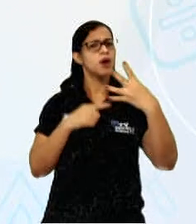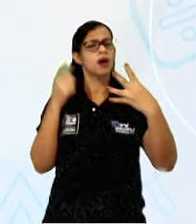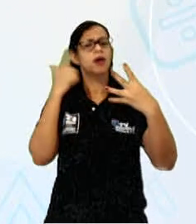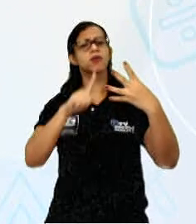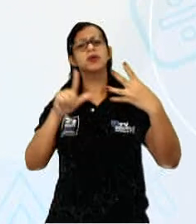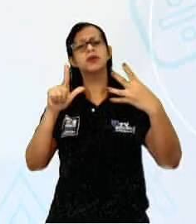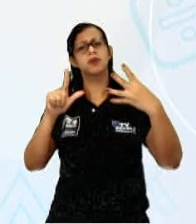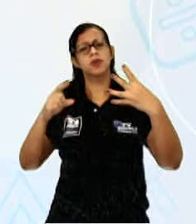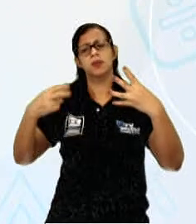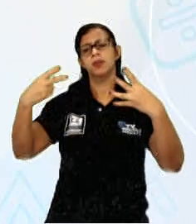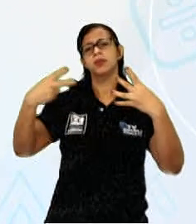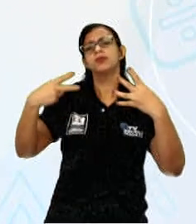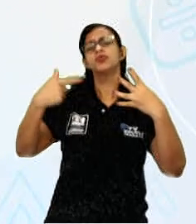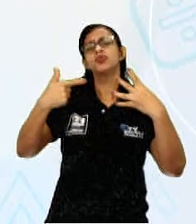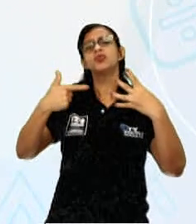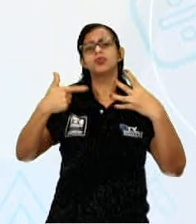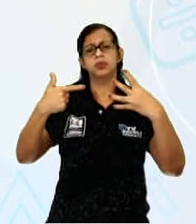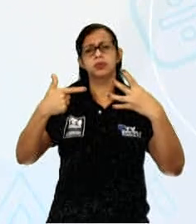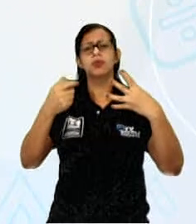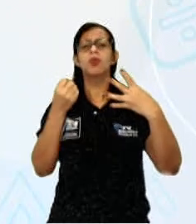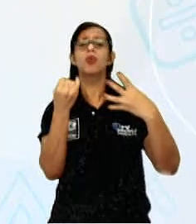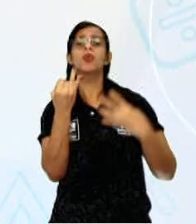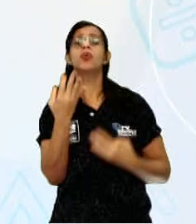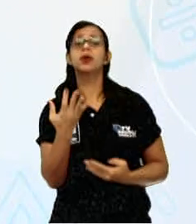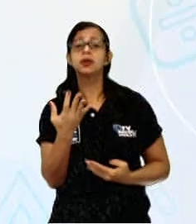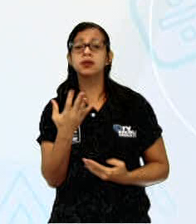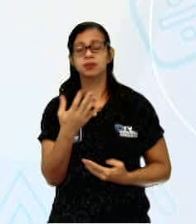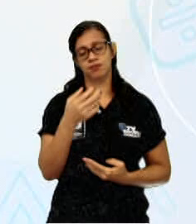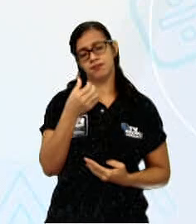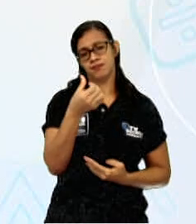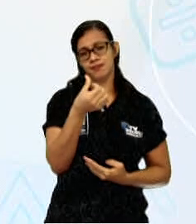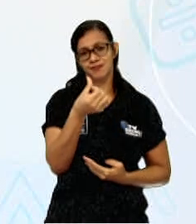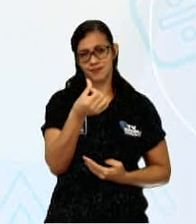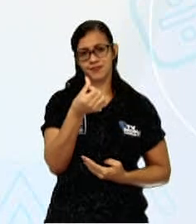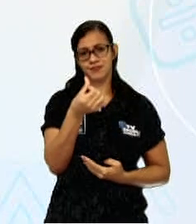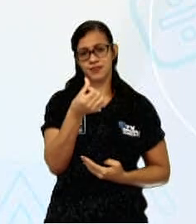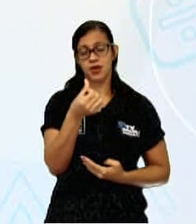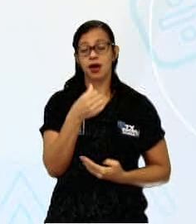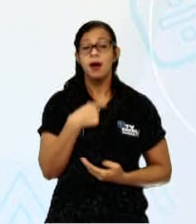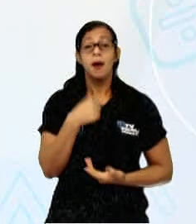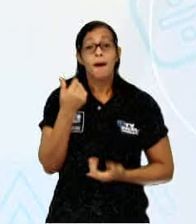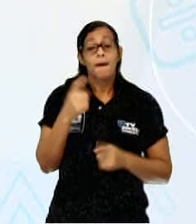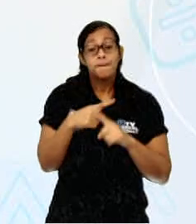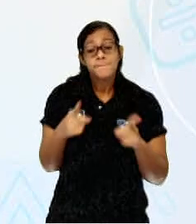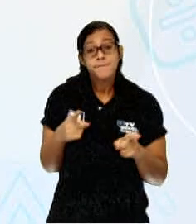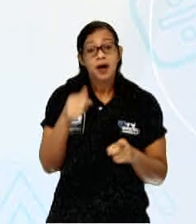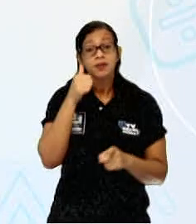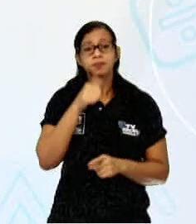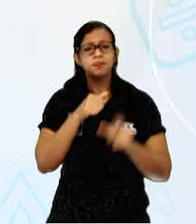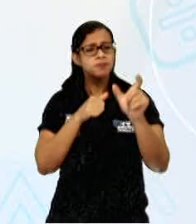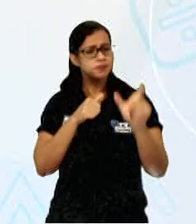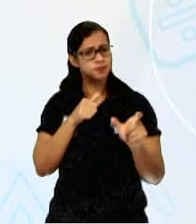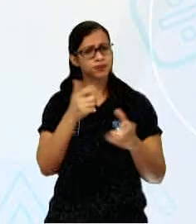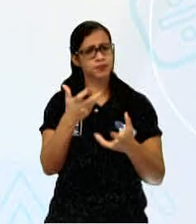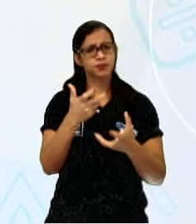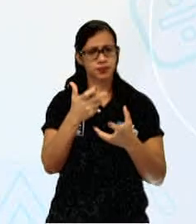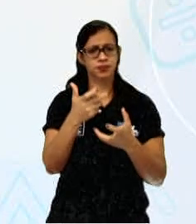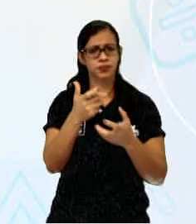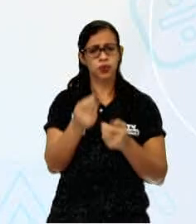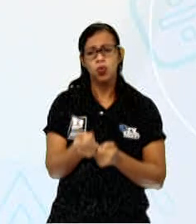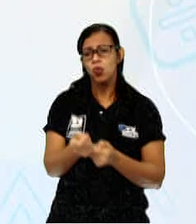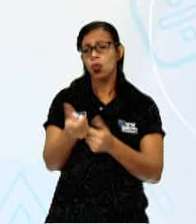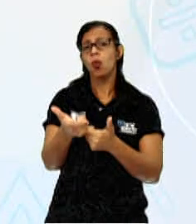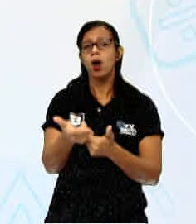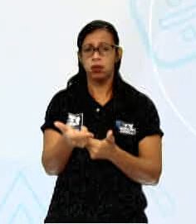ficou com 6 bonecas Oi Letícia decidiu doar duas bonecas com quantas bonecas Letícia